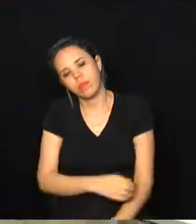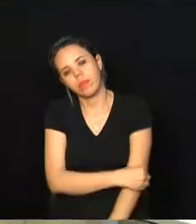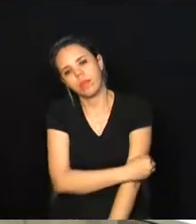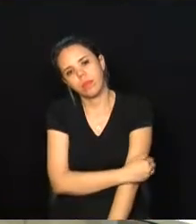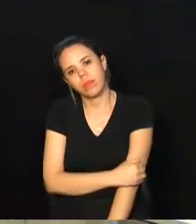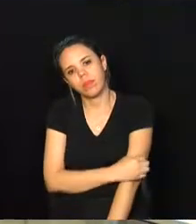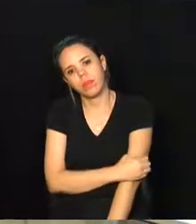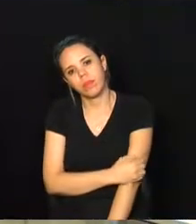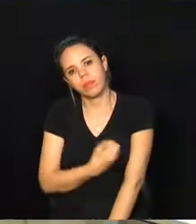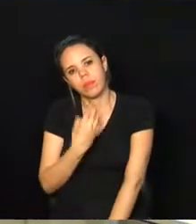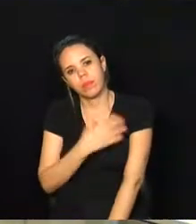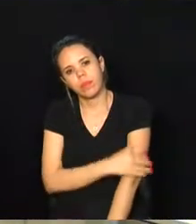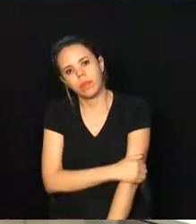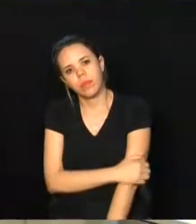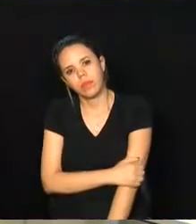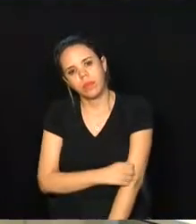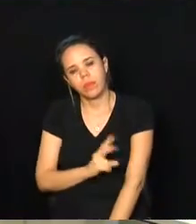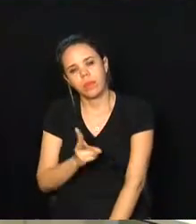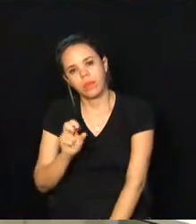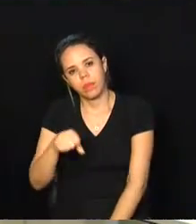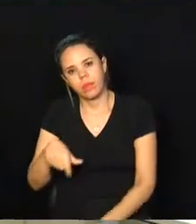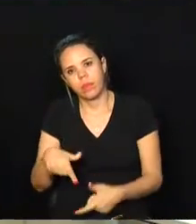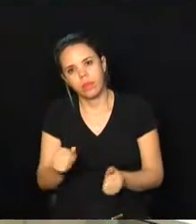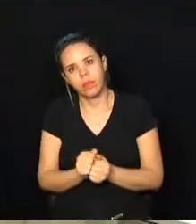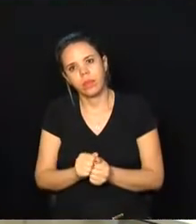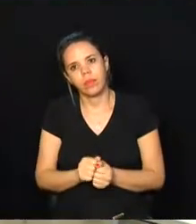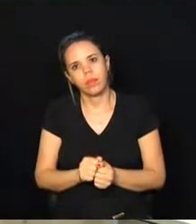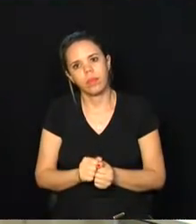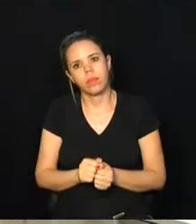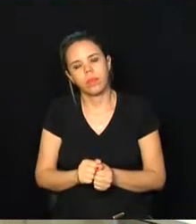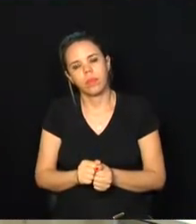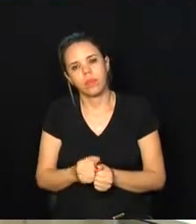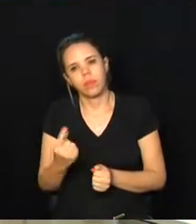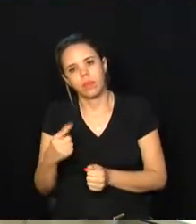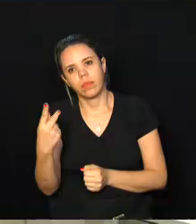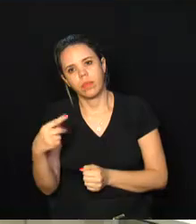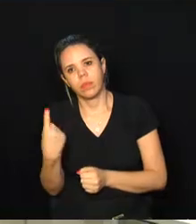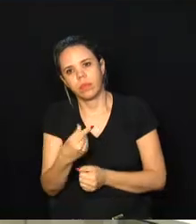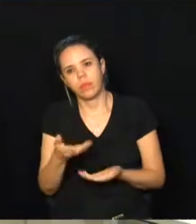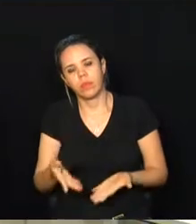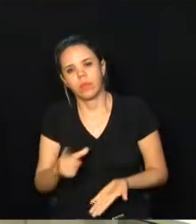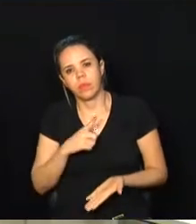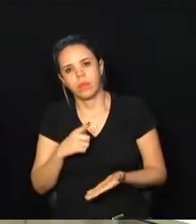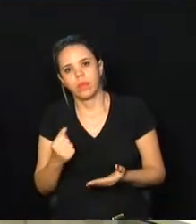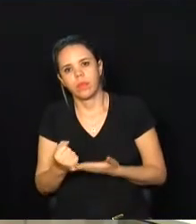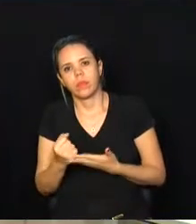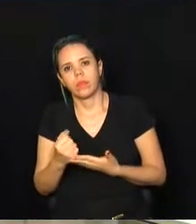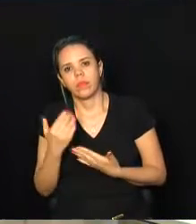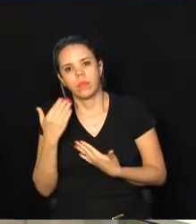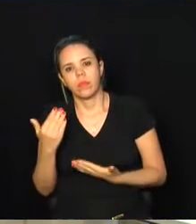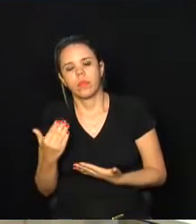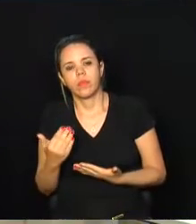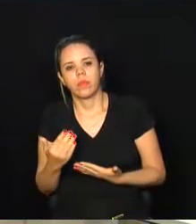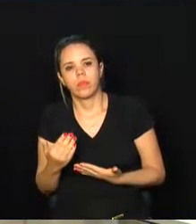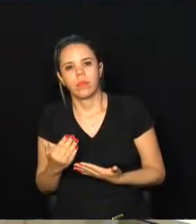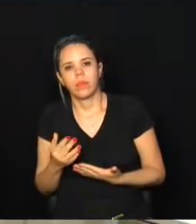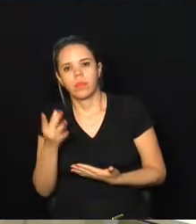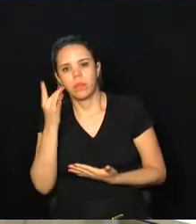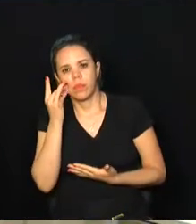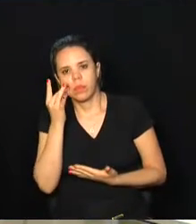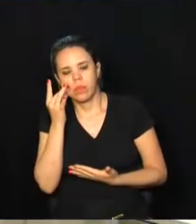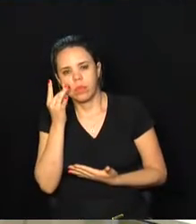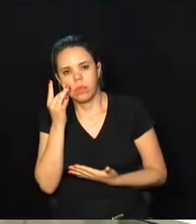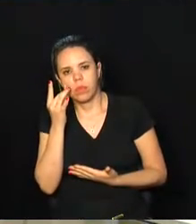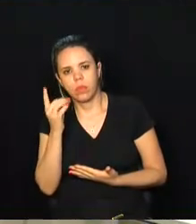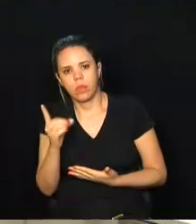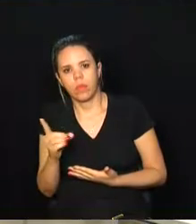Muito bom, Paula. Vamos, sim, trabalhar juntos aí e cada um de nós aqui tem muito para contribuir. Obrigado aí pela sua presença. Daniel.